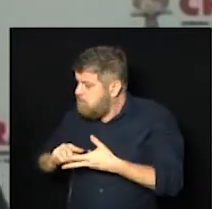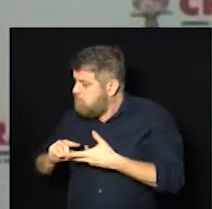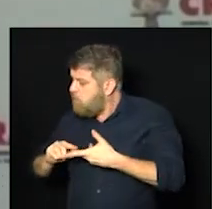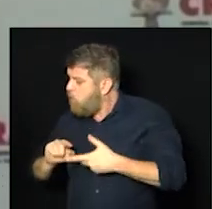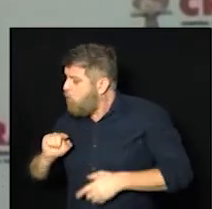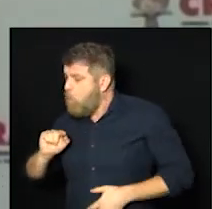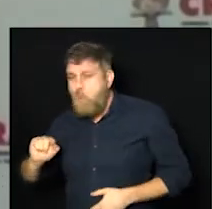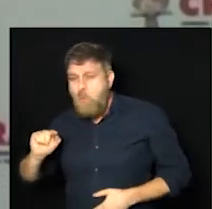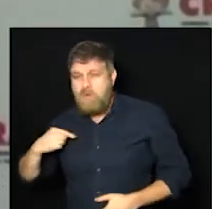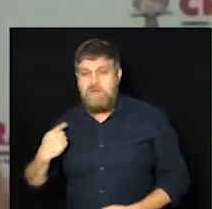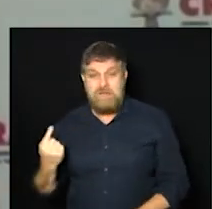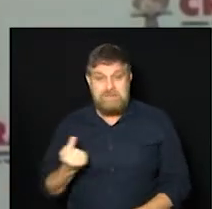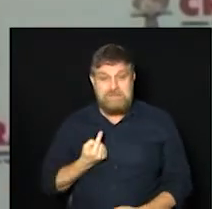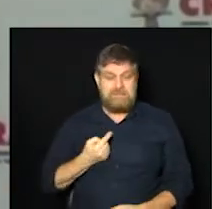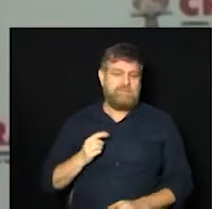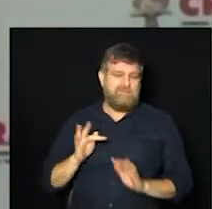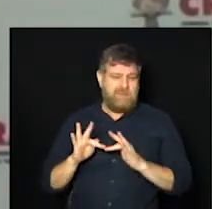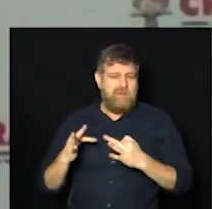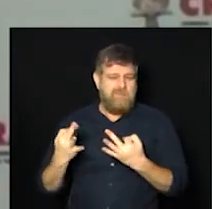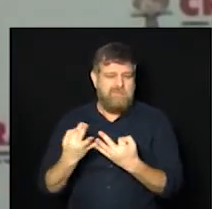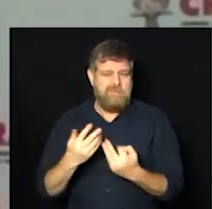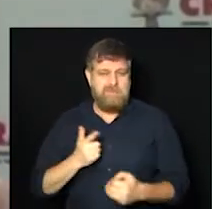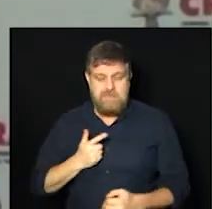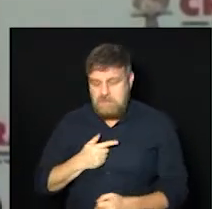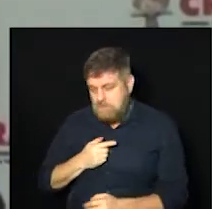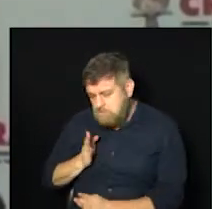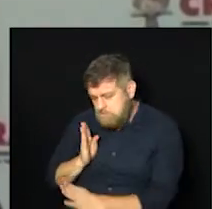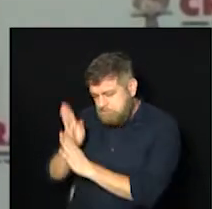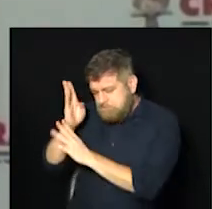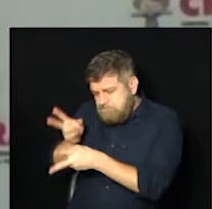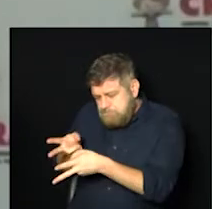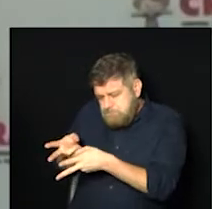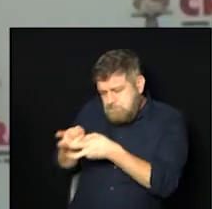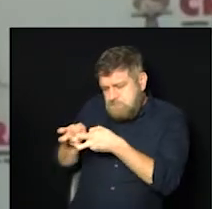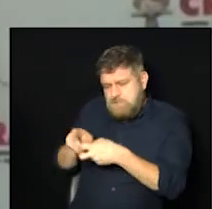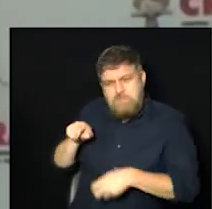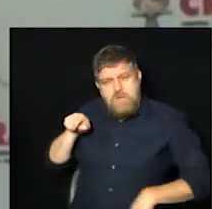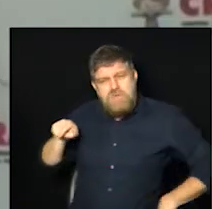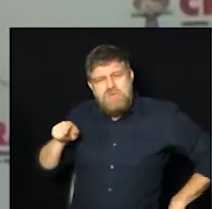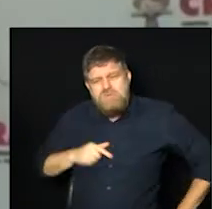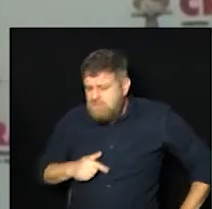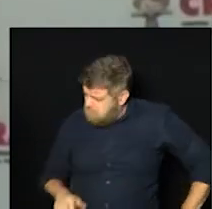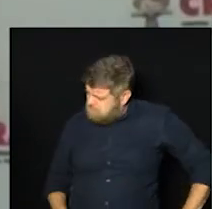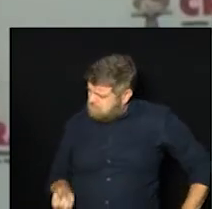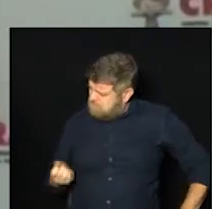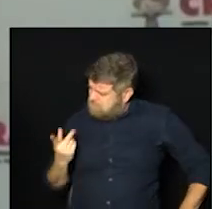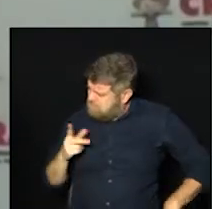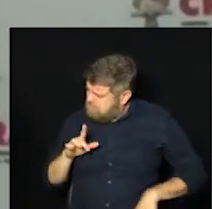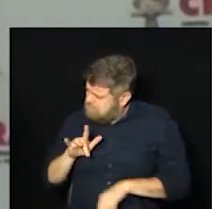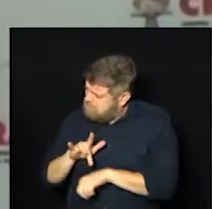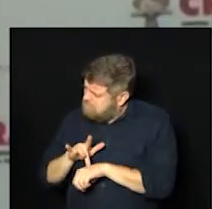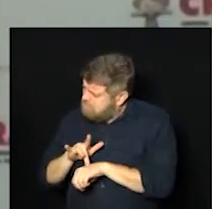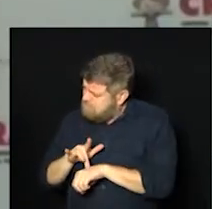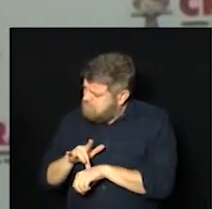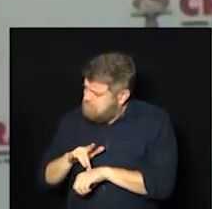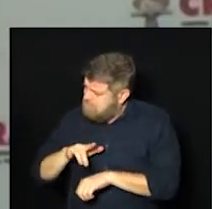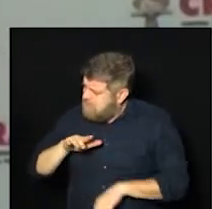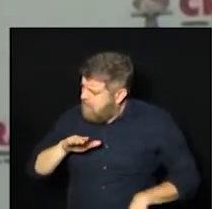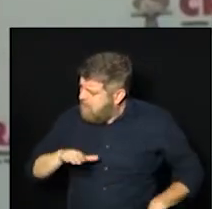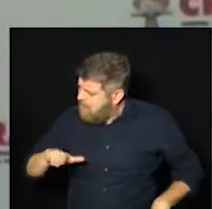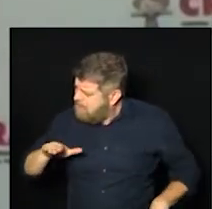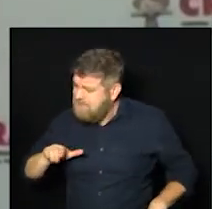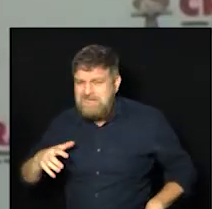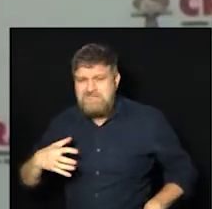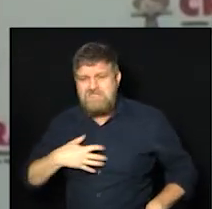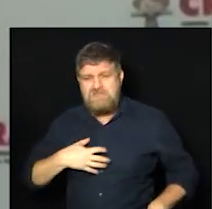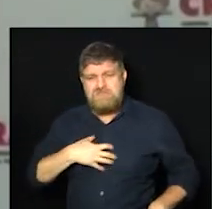fala é que uma família que consegue perceber aquele indivíduo, aquele sujeito, aquela criança dentro da casa do jeito que